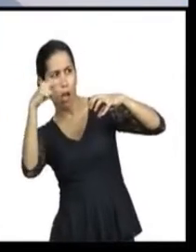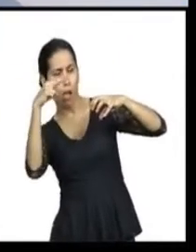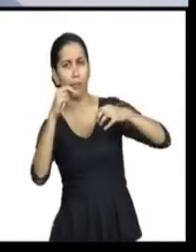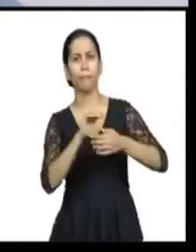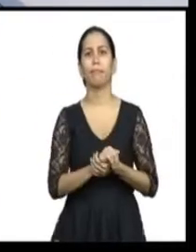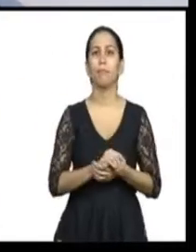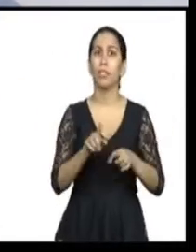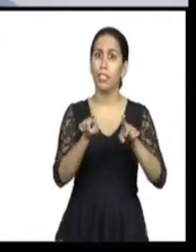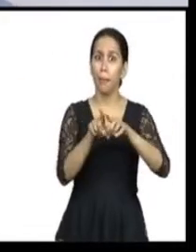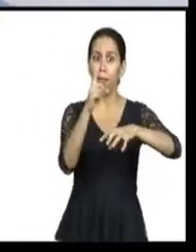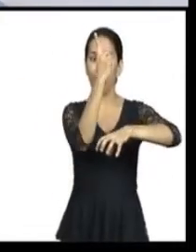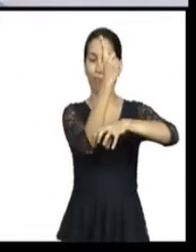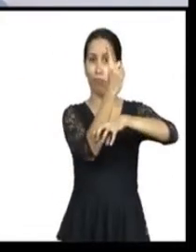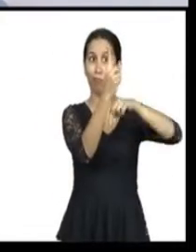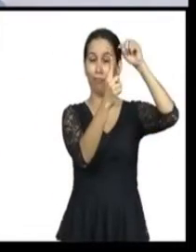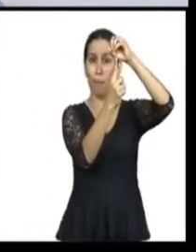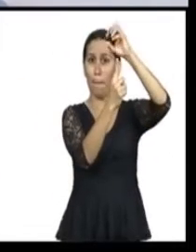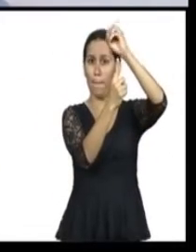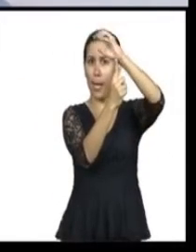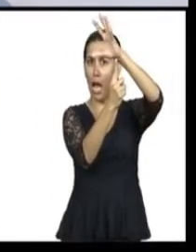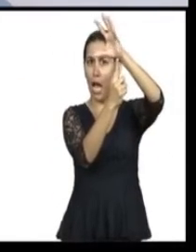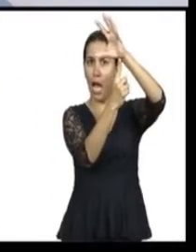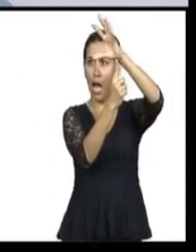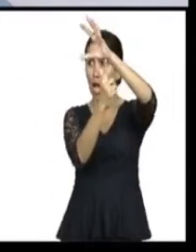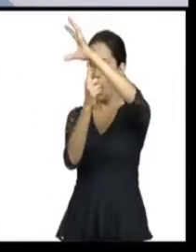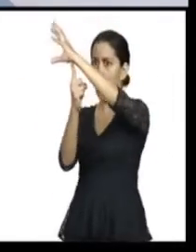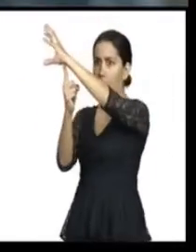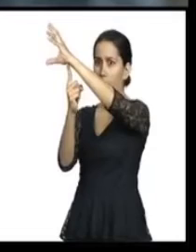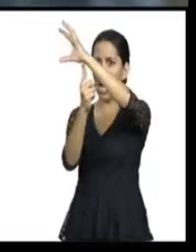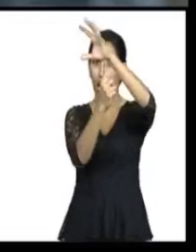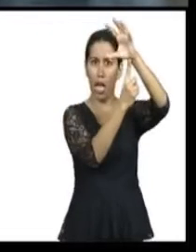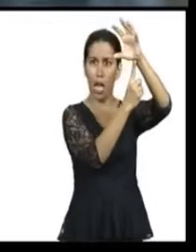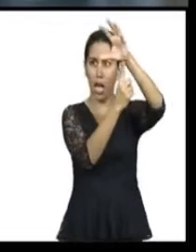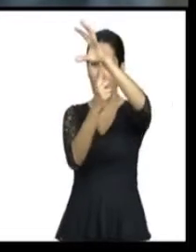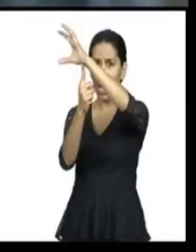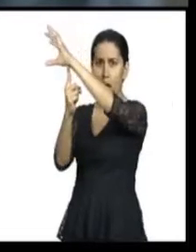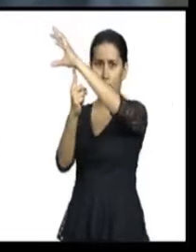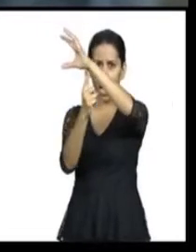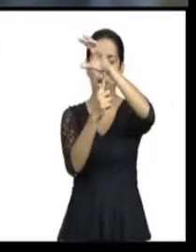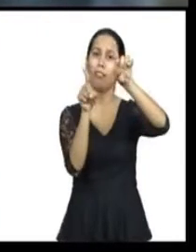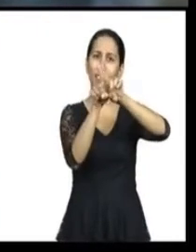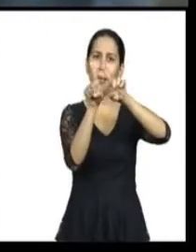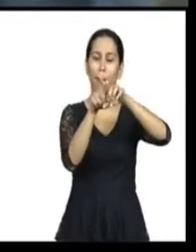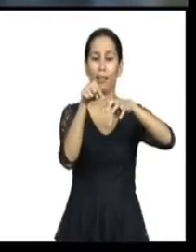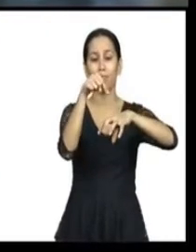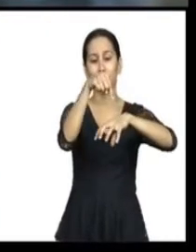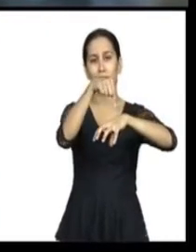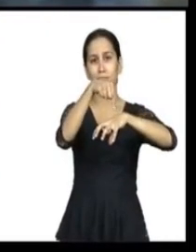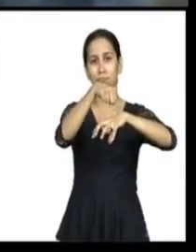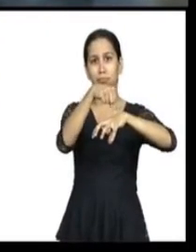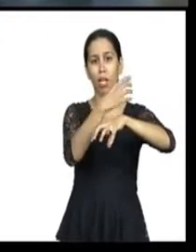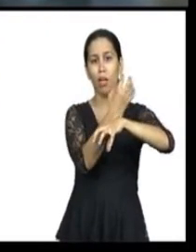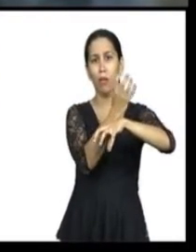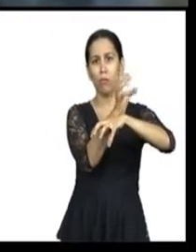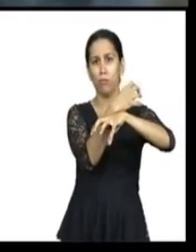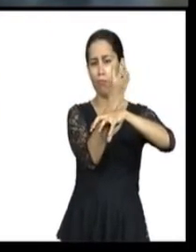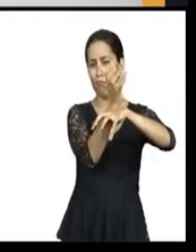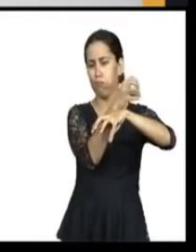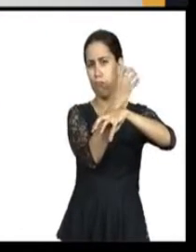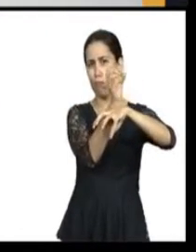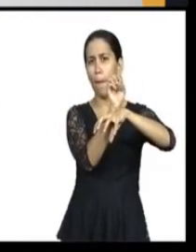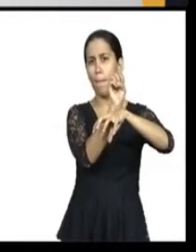uma lâmpada no alto da haste. Os veículos leves também devem ter um giroflex no teto, um equipamento muito útil no turno da